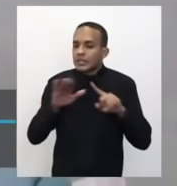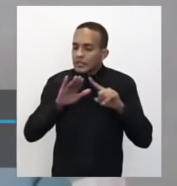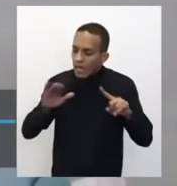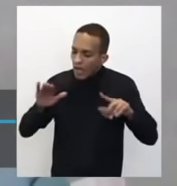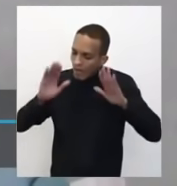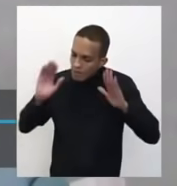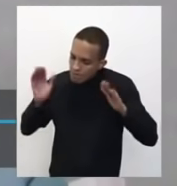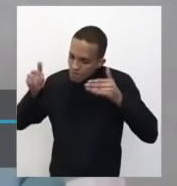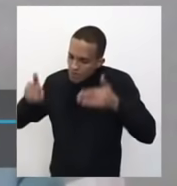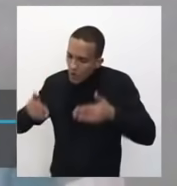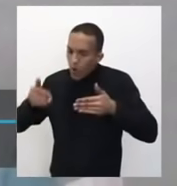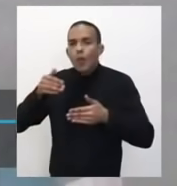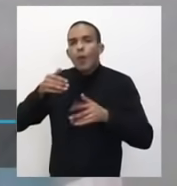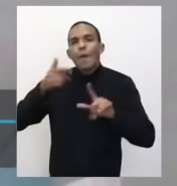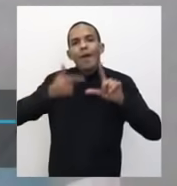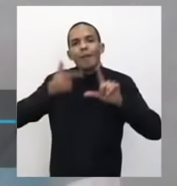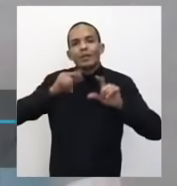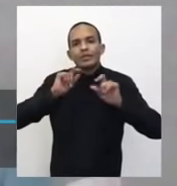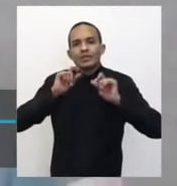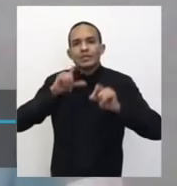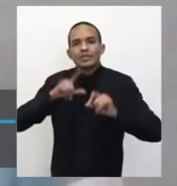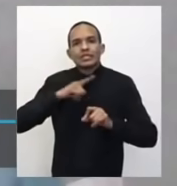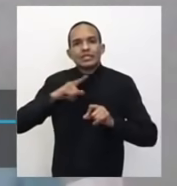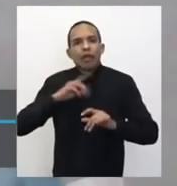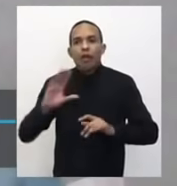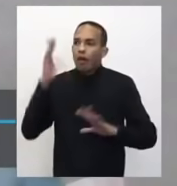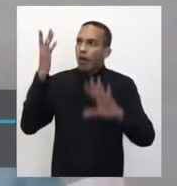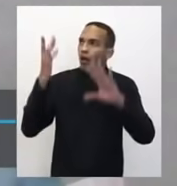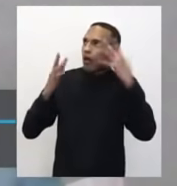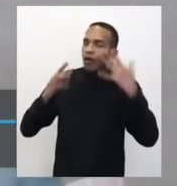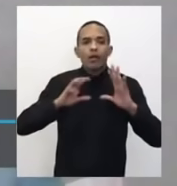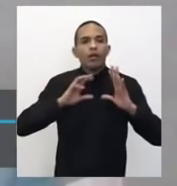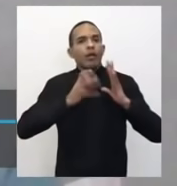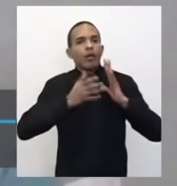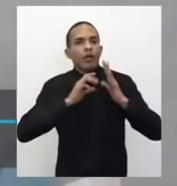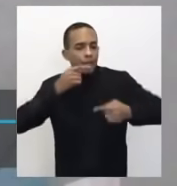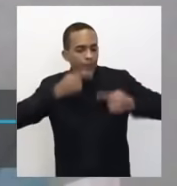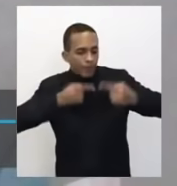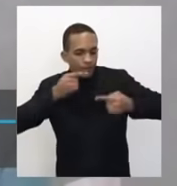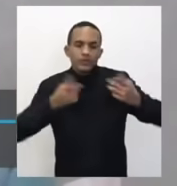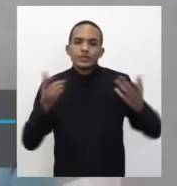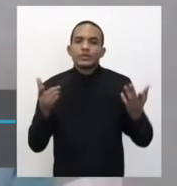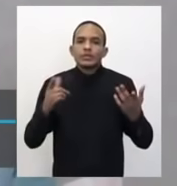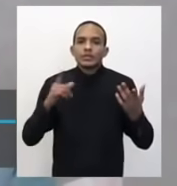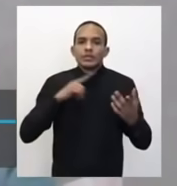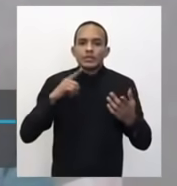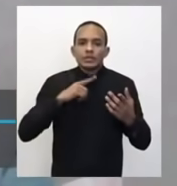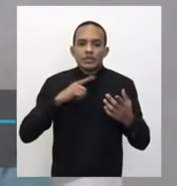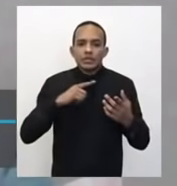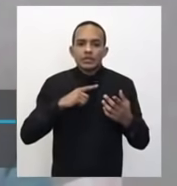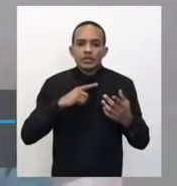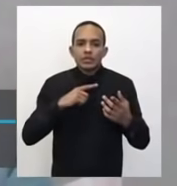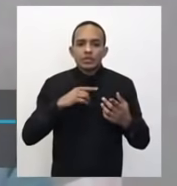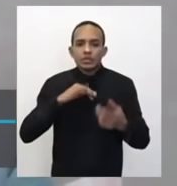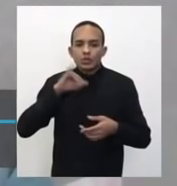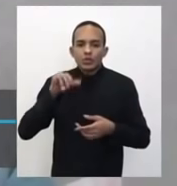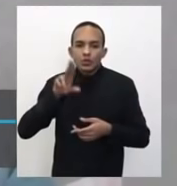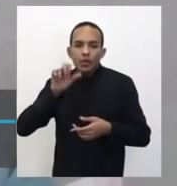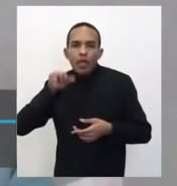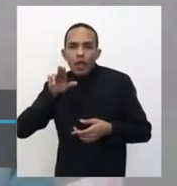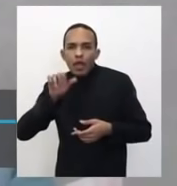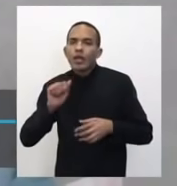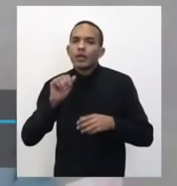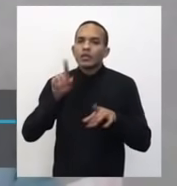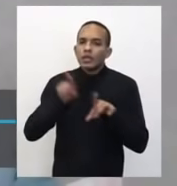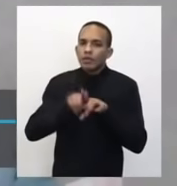focos dos memes, assim, por exemplo, quando tem grandes acontecimentos públicos, quando tem futebol, Juliana gosta muito de futebol, ela vai poder falar